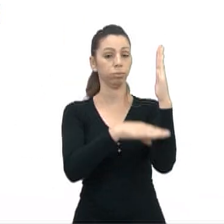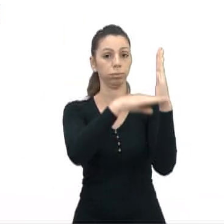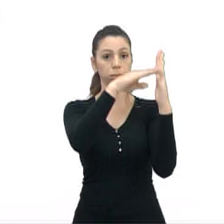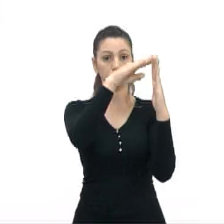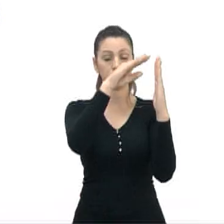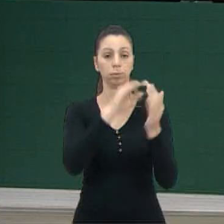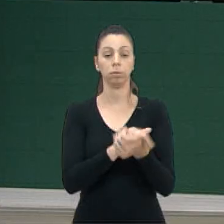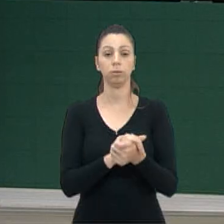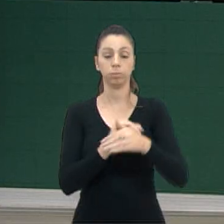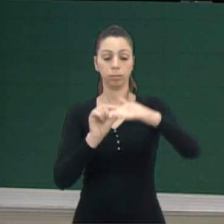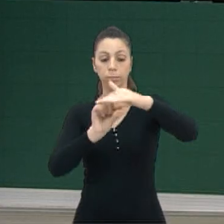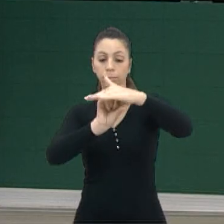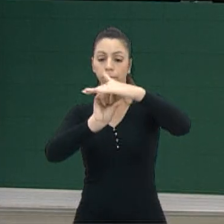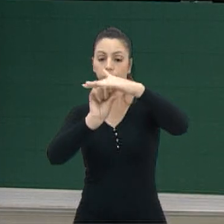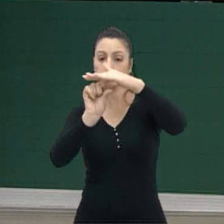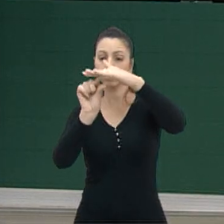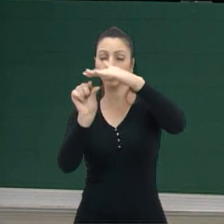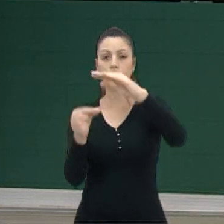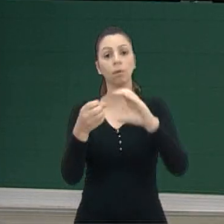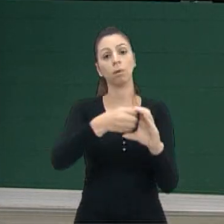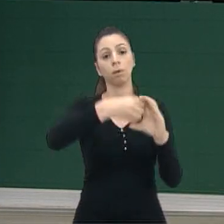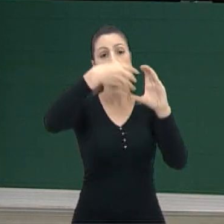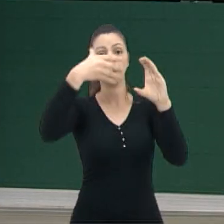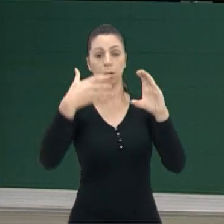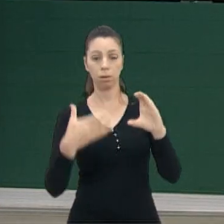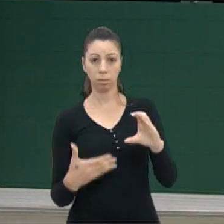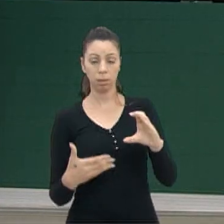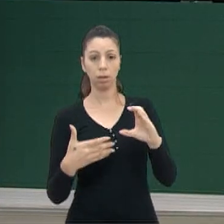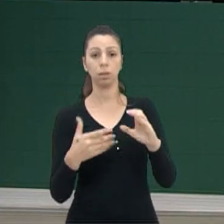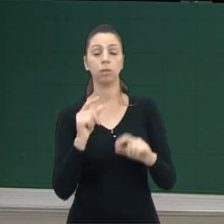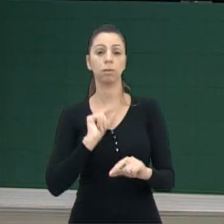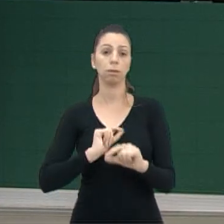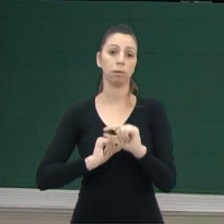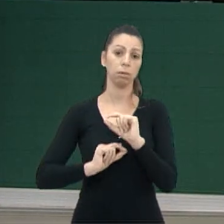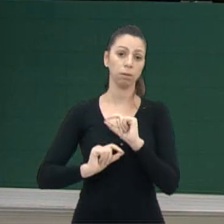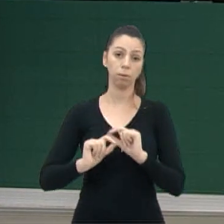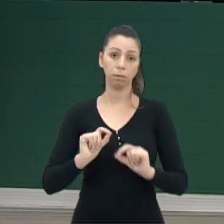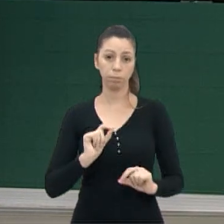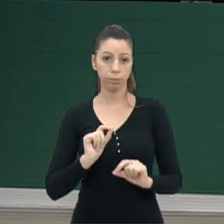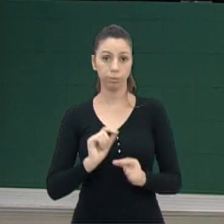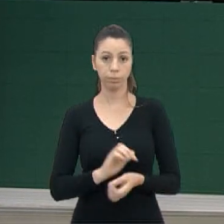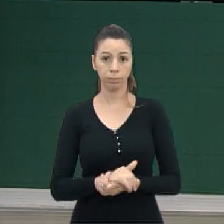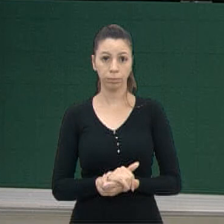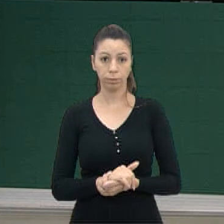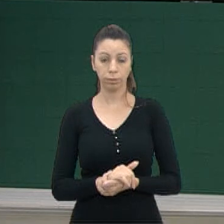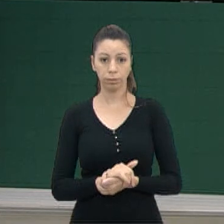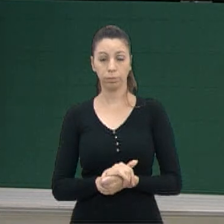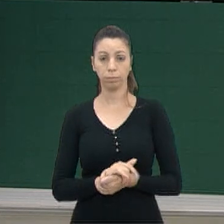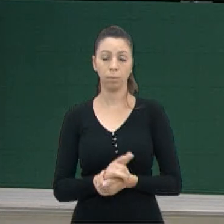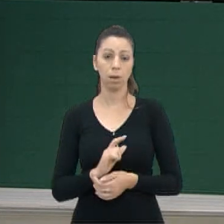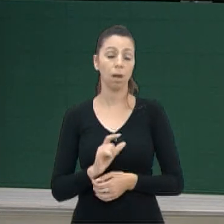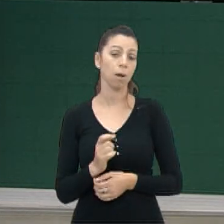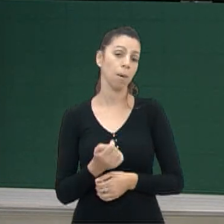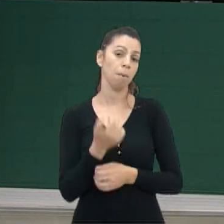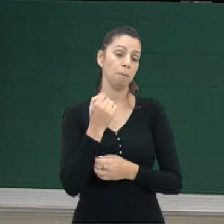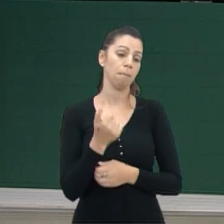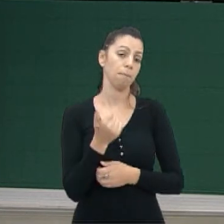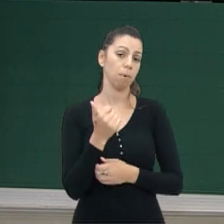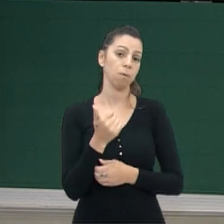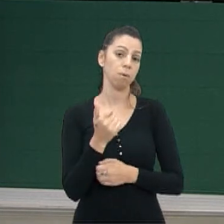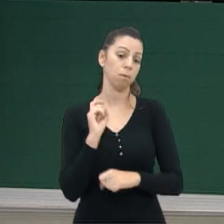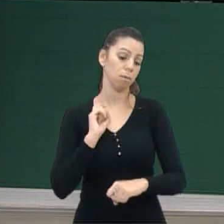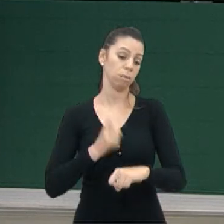se mostra com outra característica física dos materiais, né? Não tem pouca parte sólida e grande